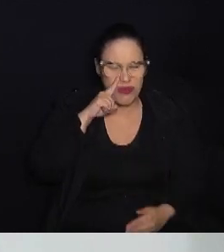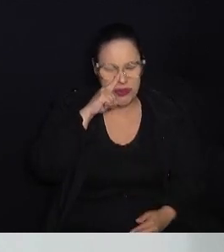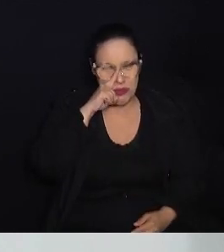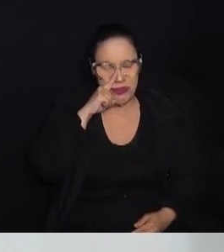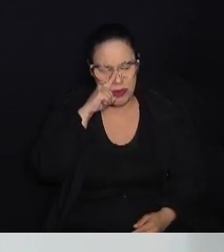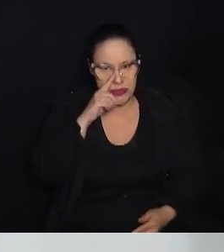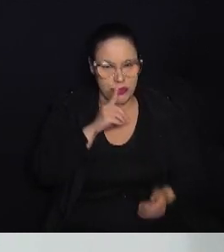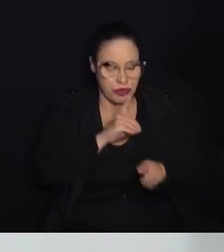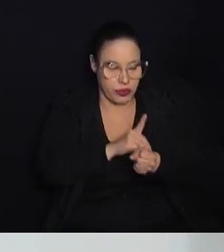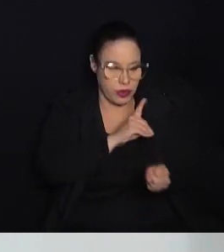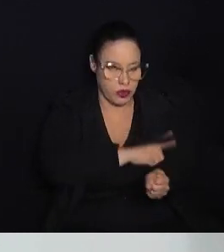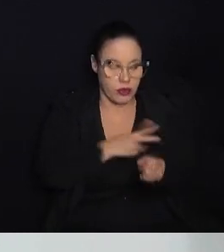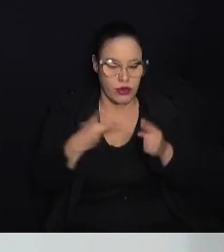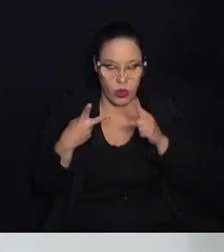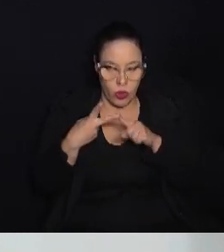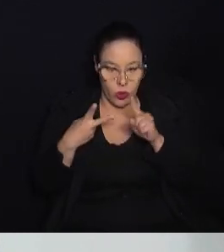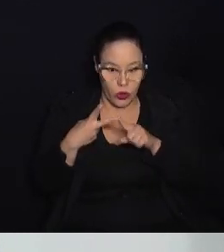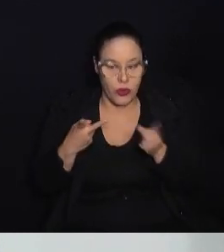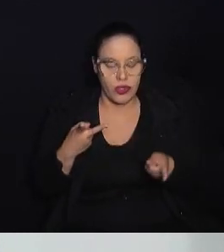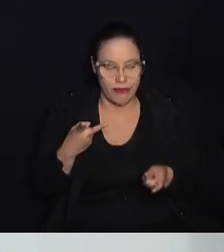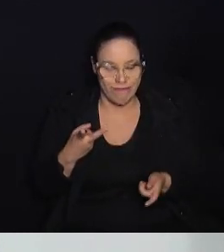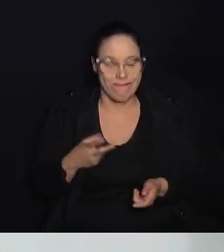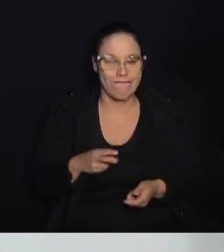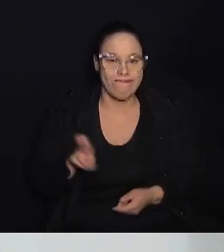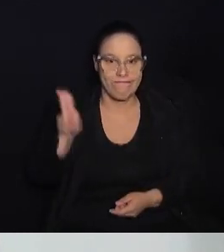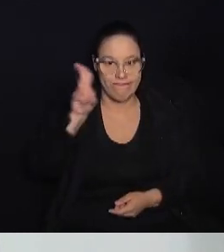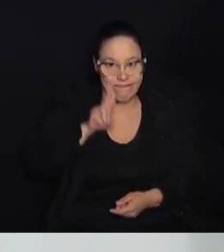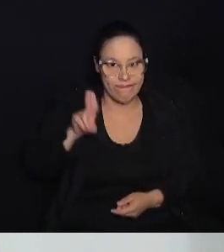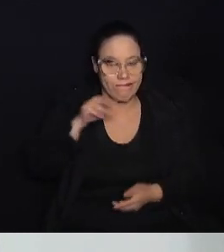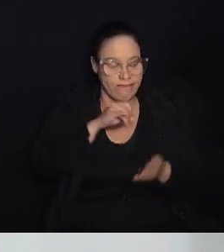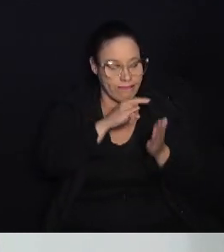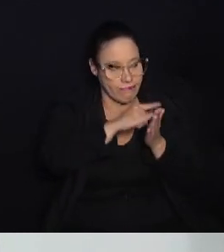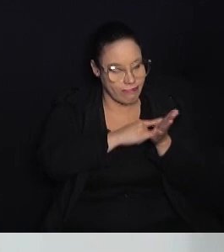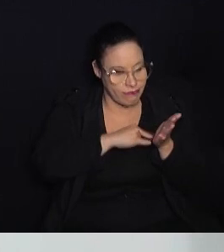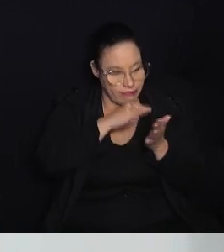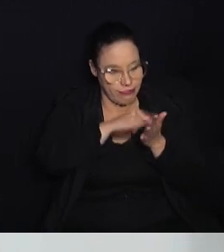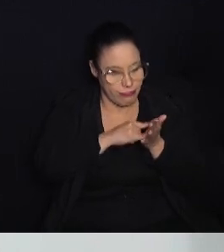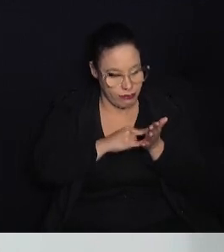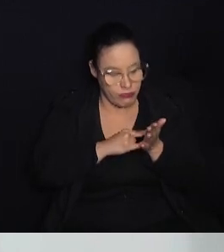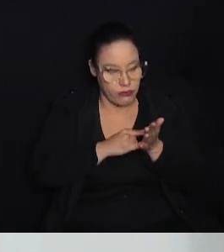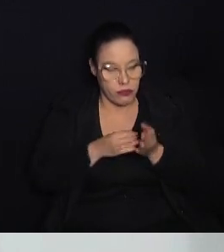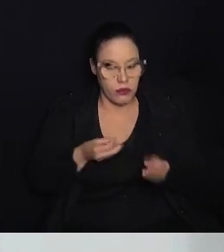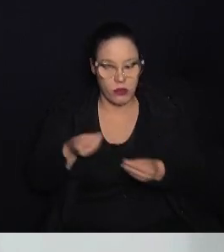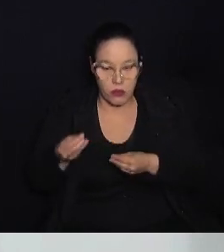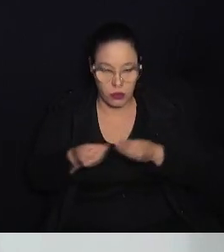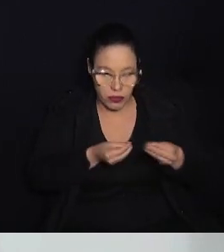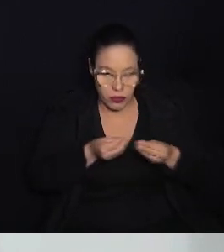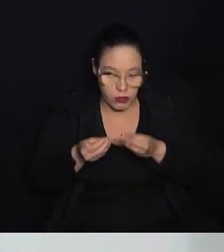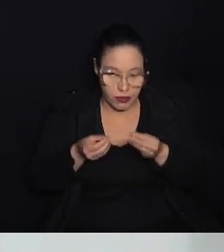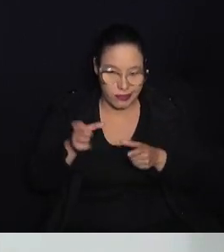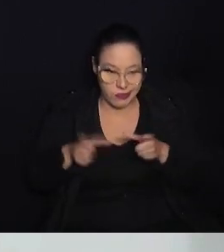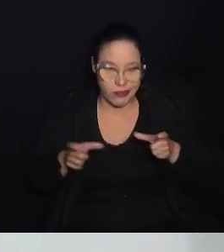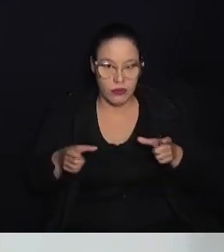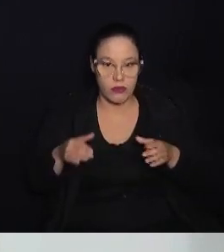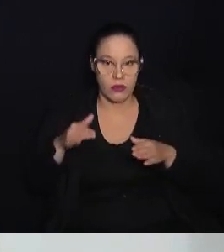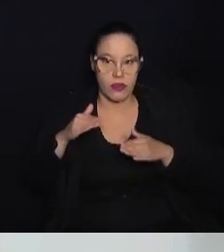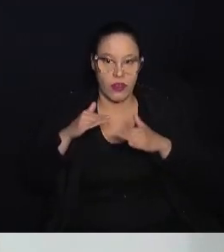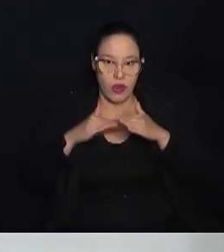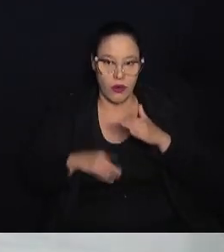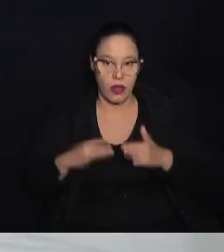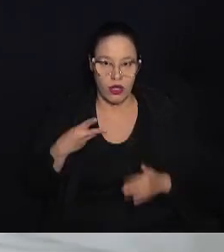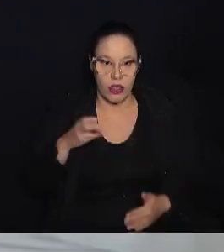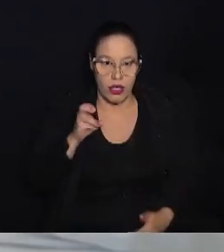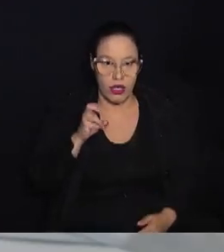para desenvolver diabetes tipo 2. E aí, a gente utilizou esse questionário como mais uma ferramenta para as pessoas abaixo